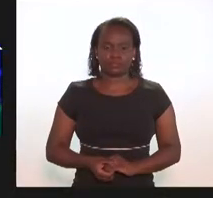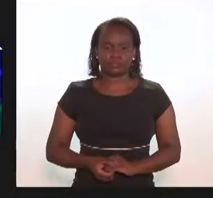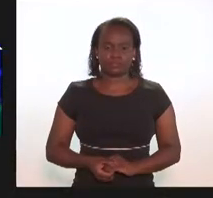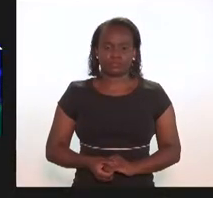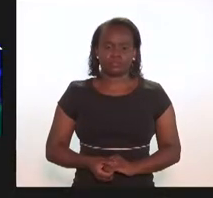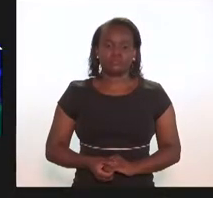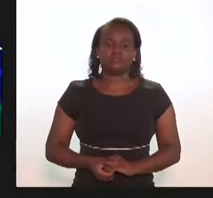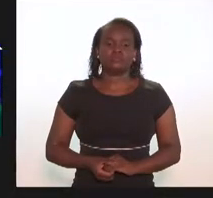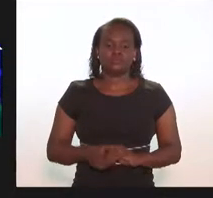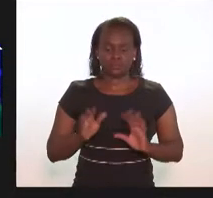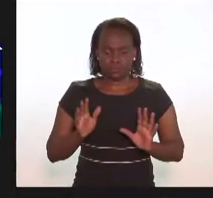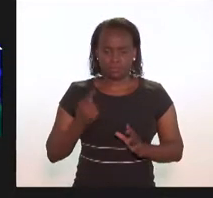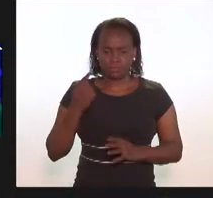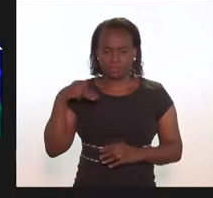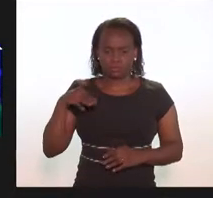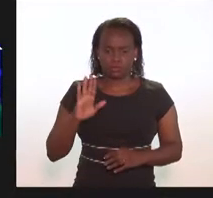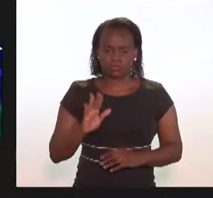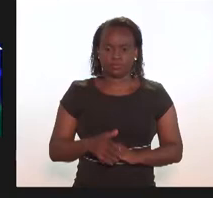Só um minuto, presidente.